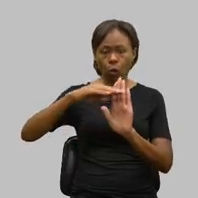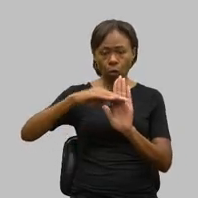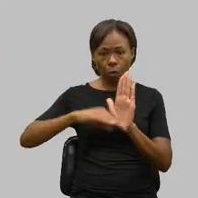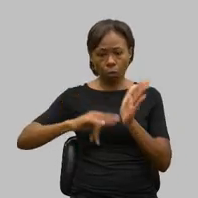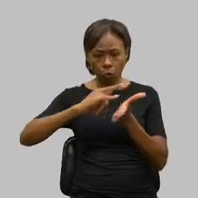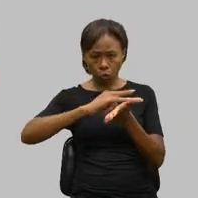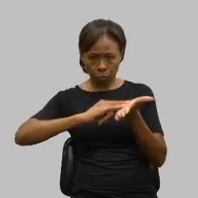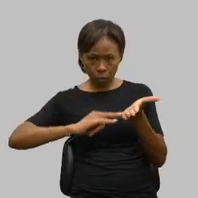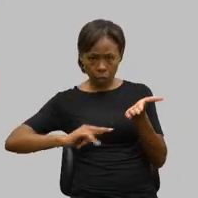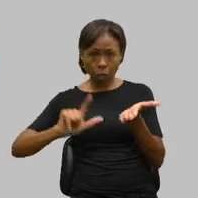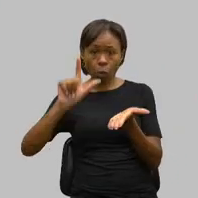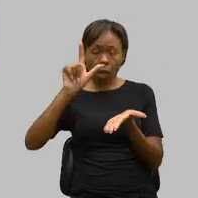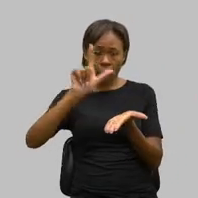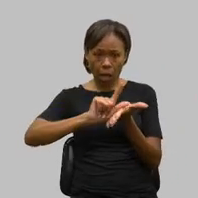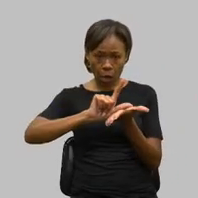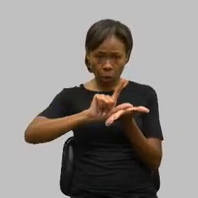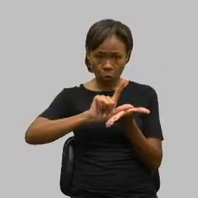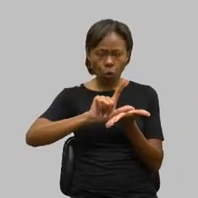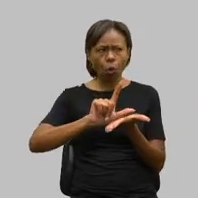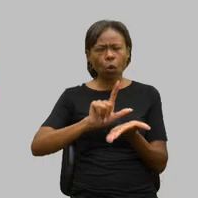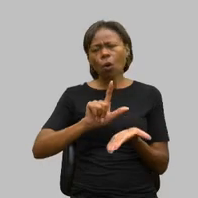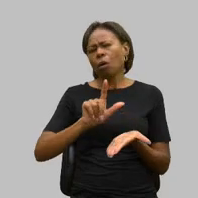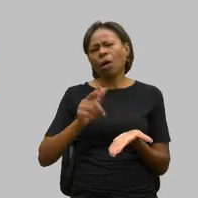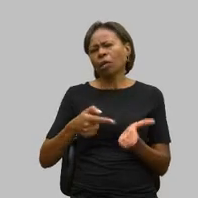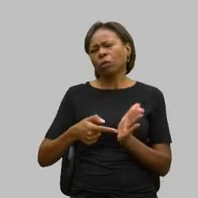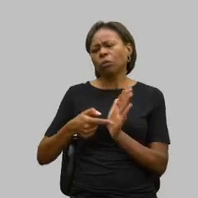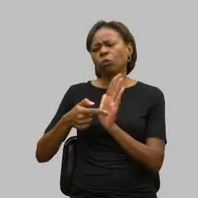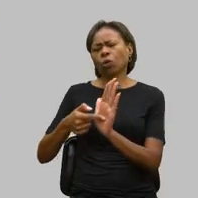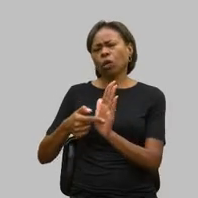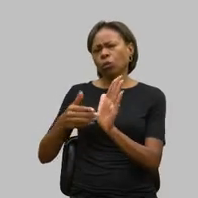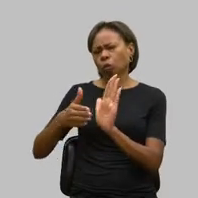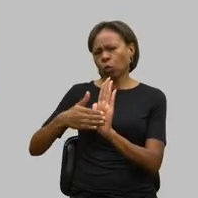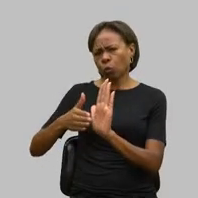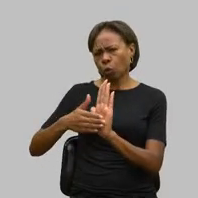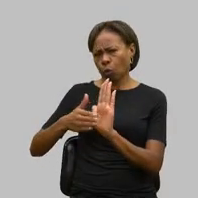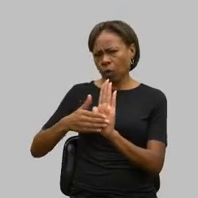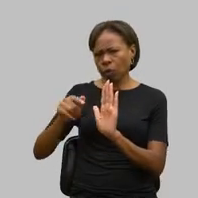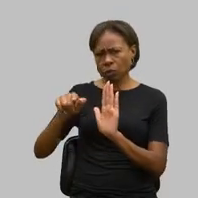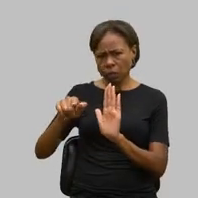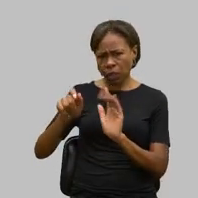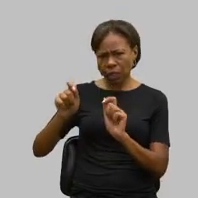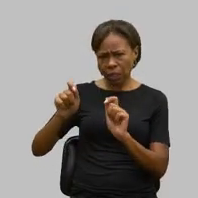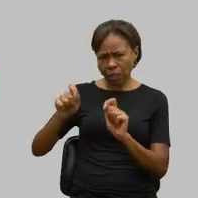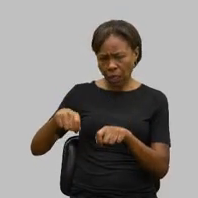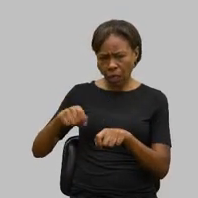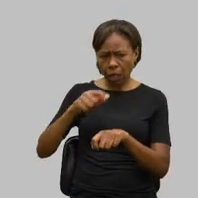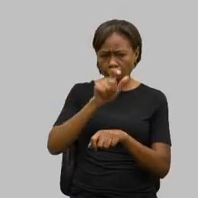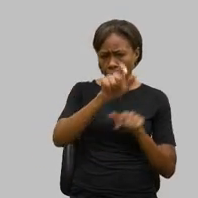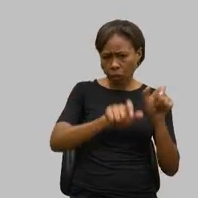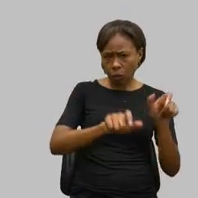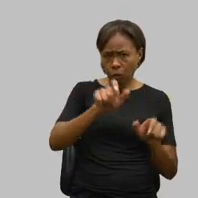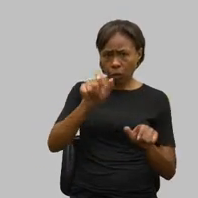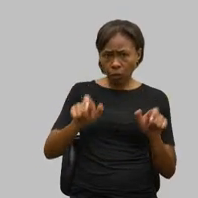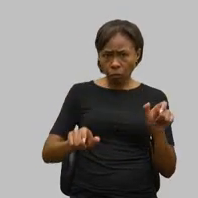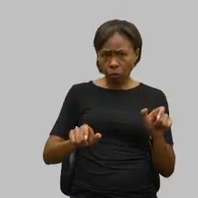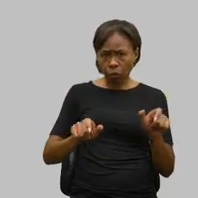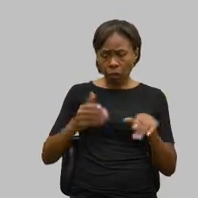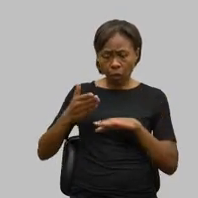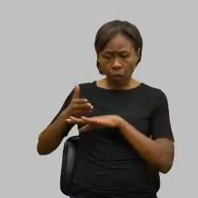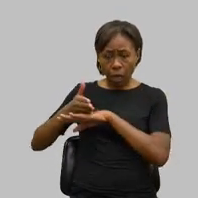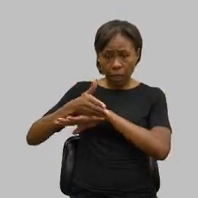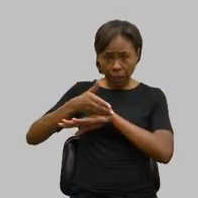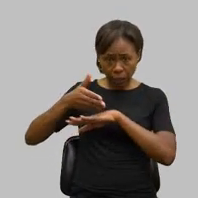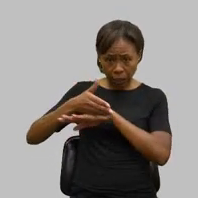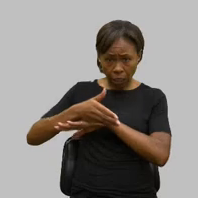programa que vocês têm que os unacons possam ter acesso, por exemplo, o unaconte com o velo, vai poder ter